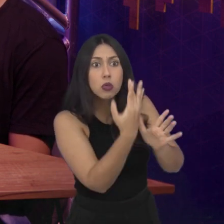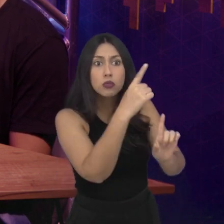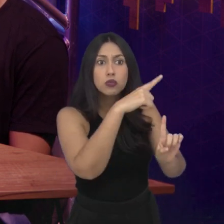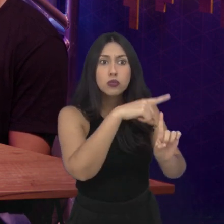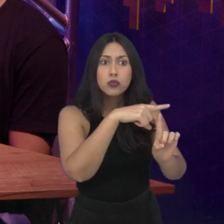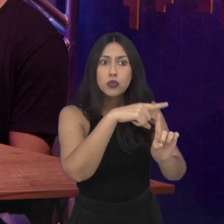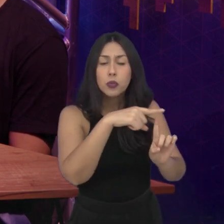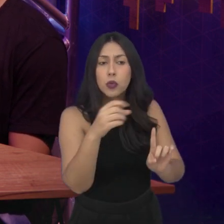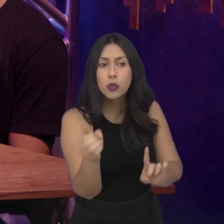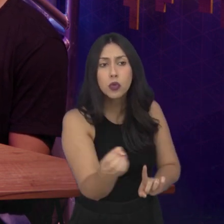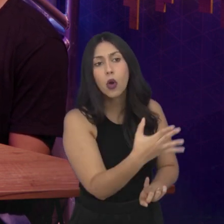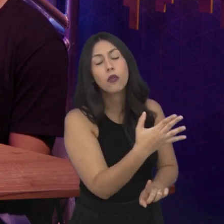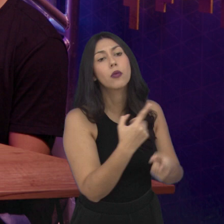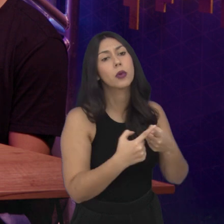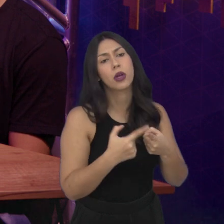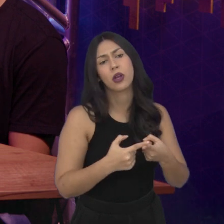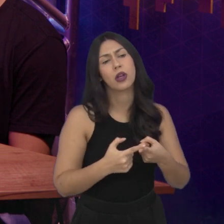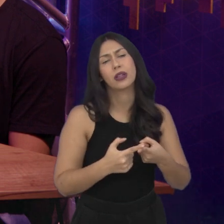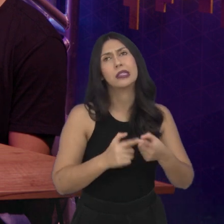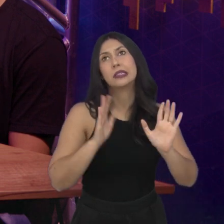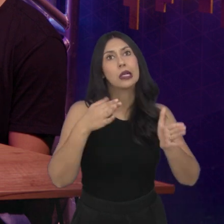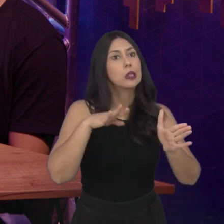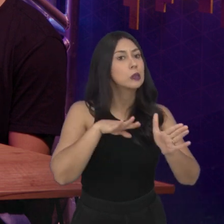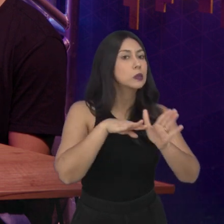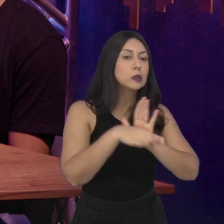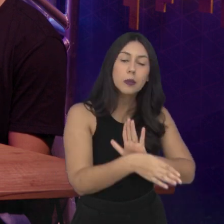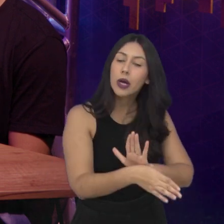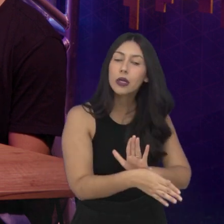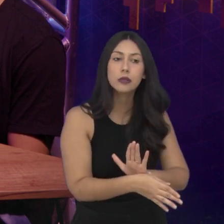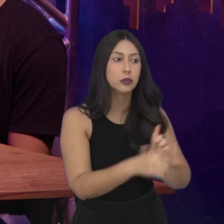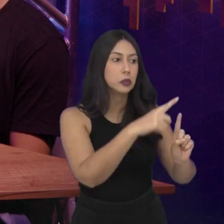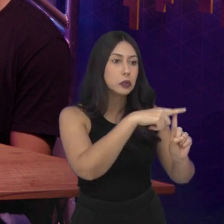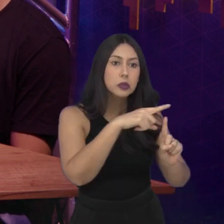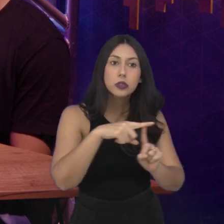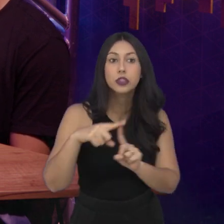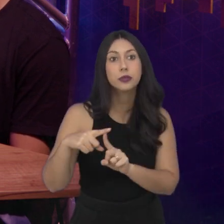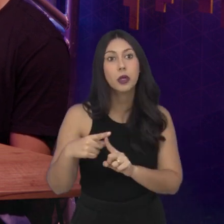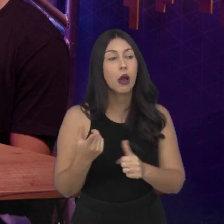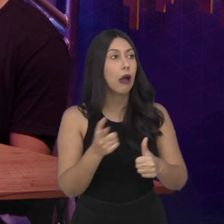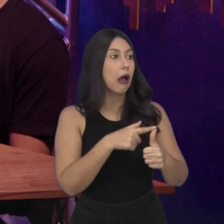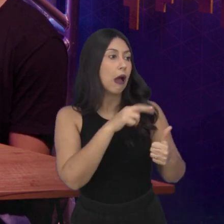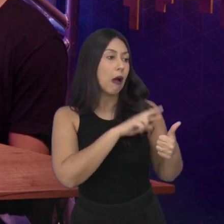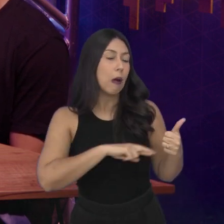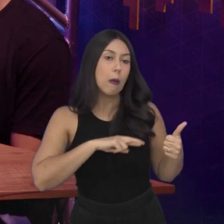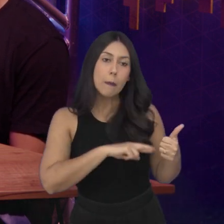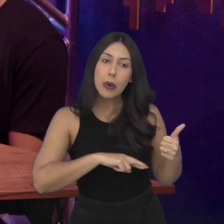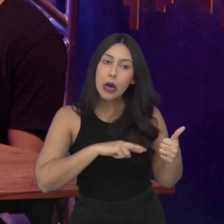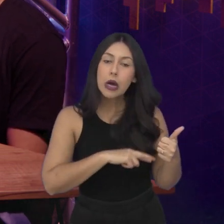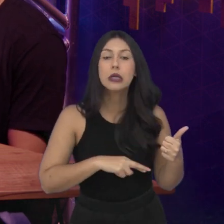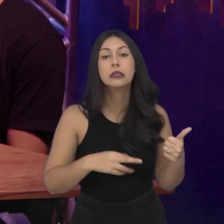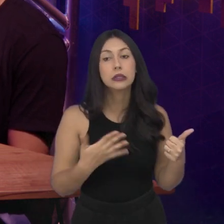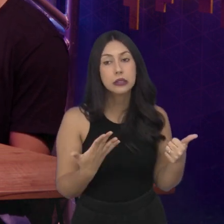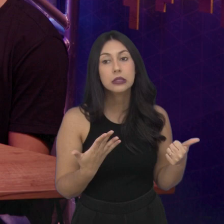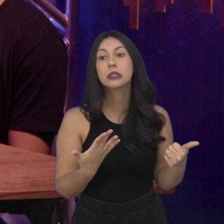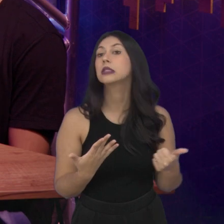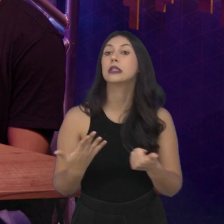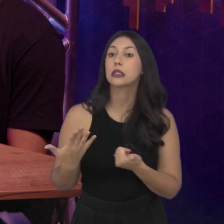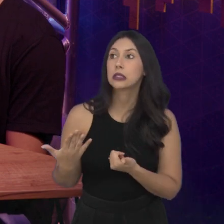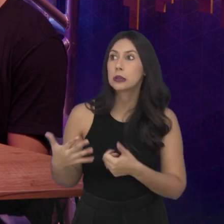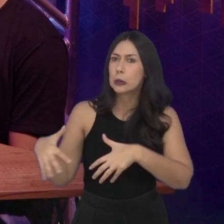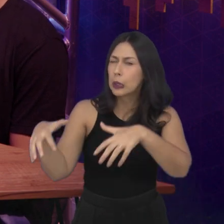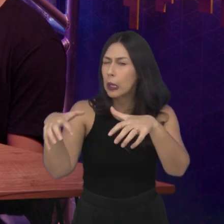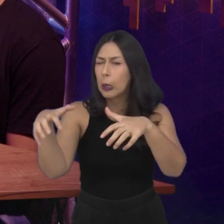gente está acostumado com vários gêneros aí de ficção, romance, né? Como o Ficção Samajá.